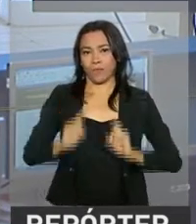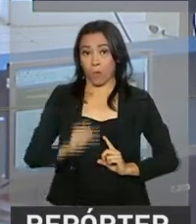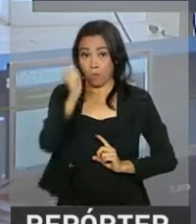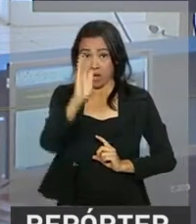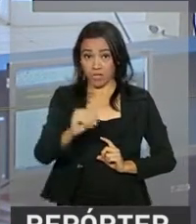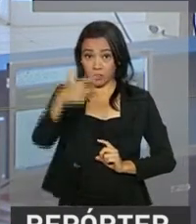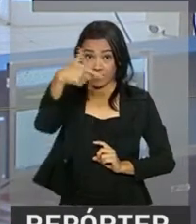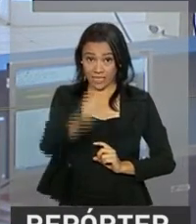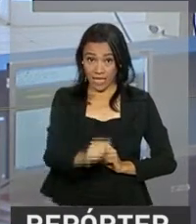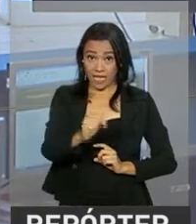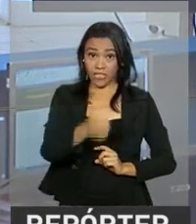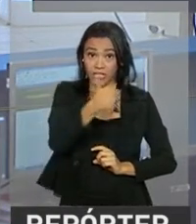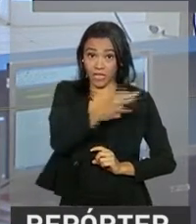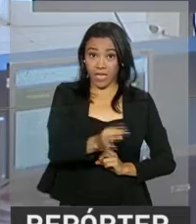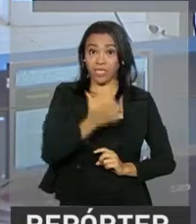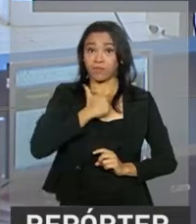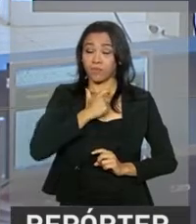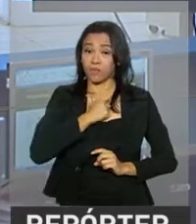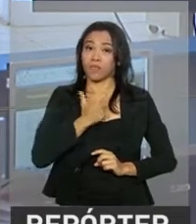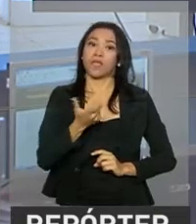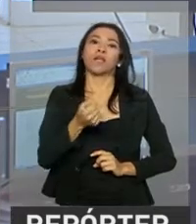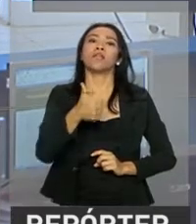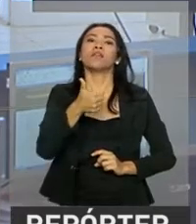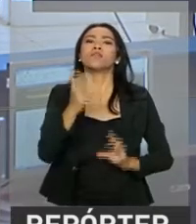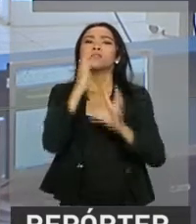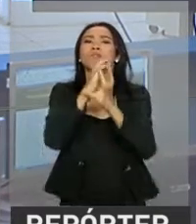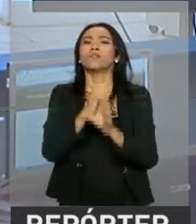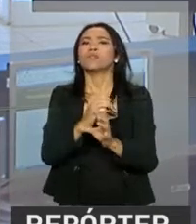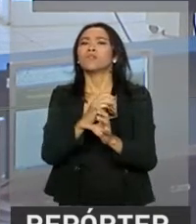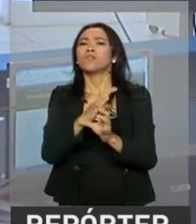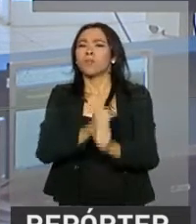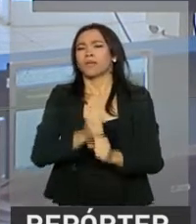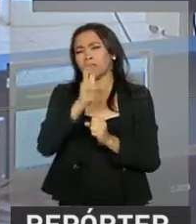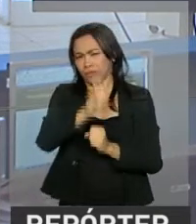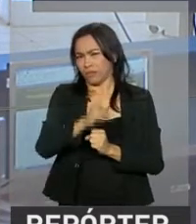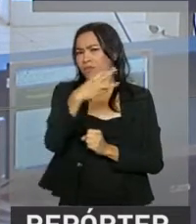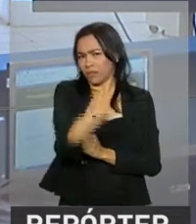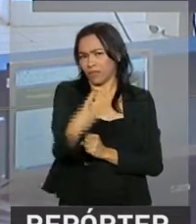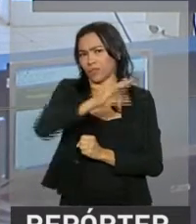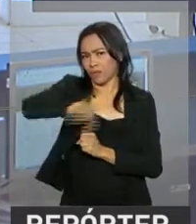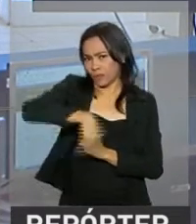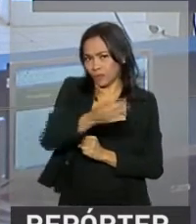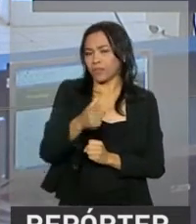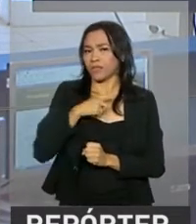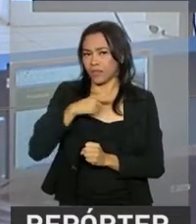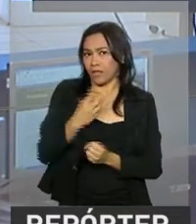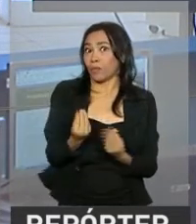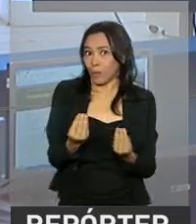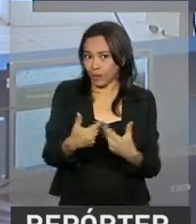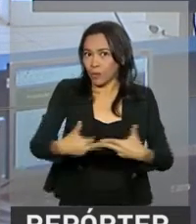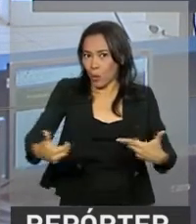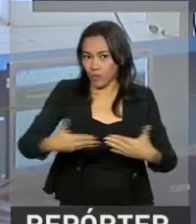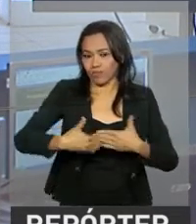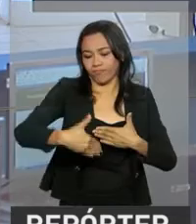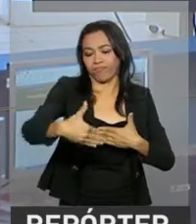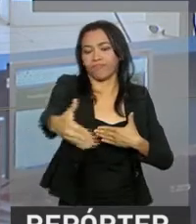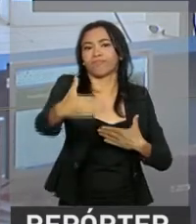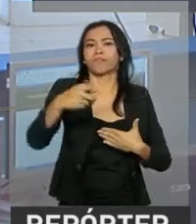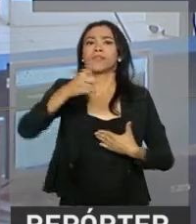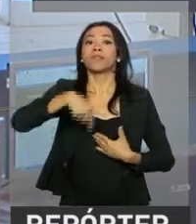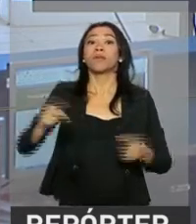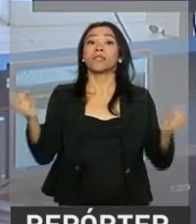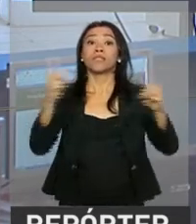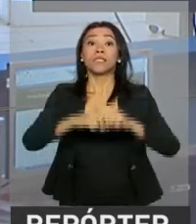sétimo lugar com 10 medalhas de ouro 25 de prata e 18 de bronze 53 no total ainda tem muito pela frente na prova